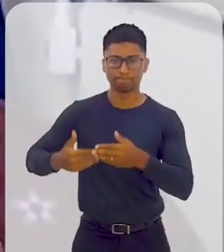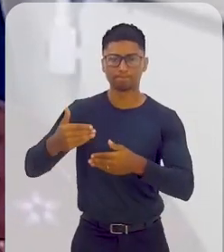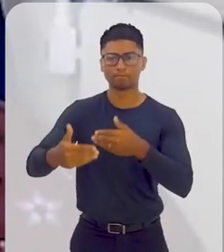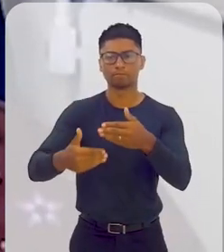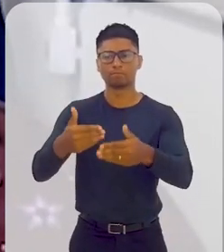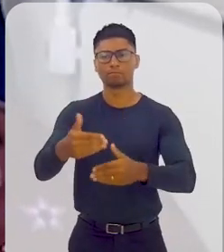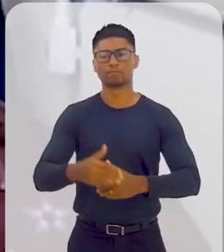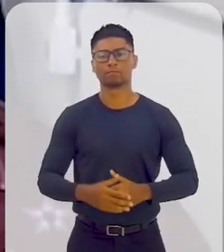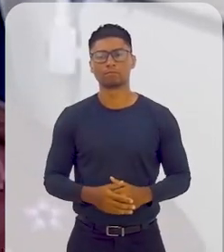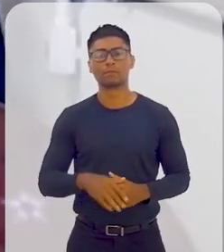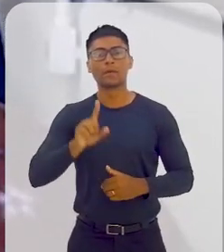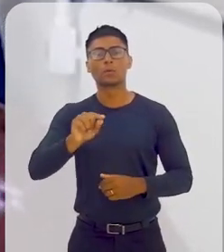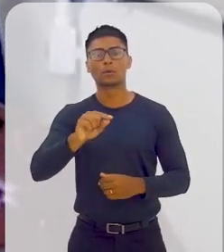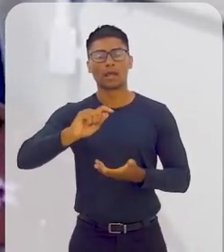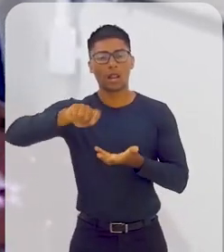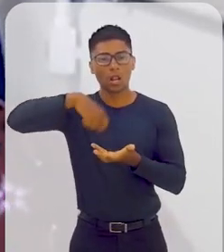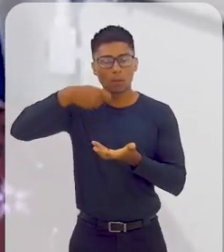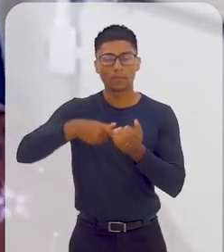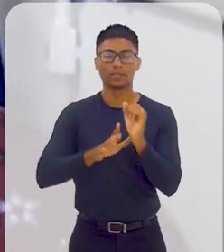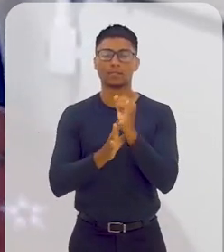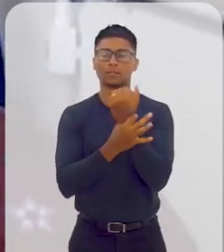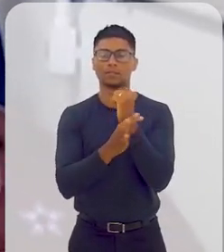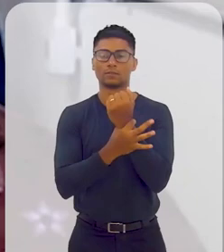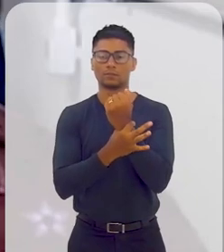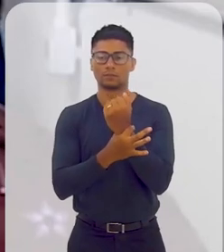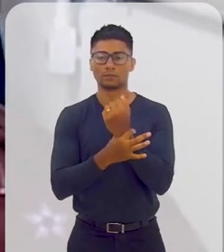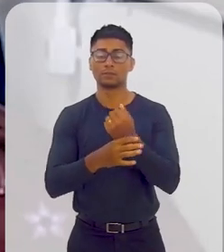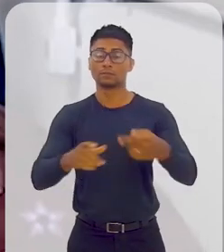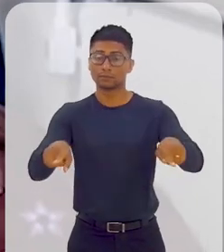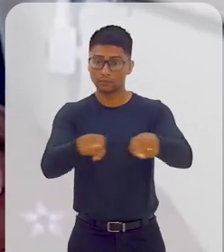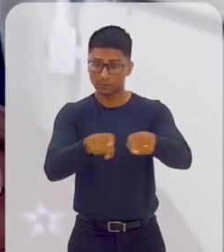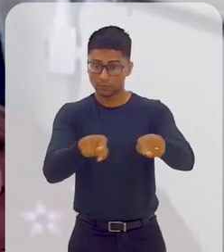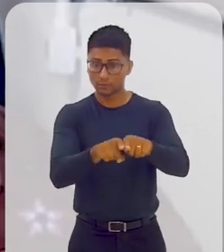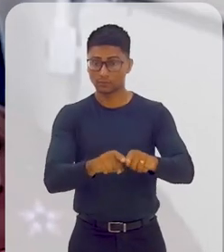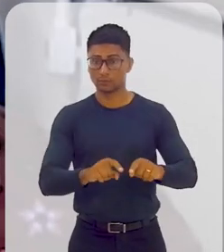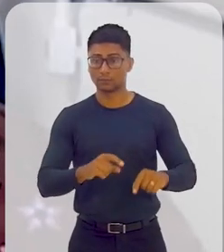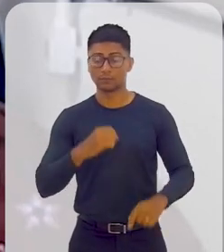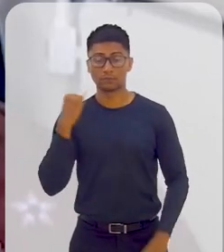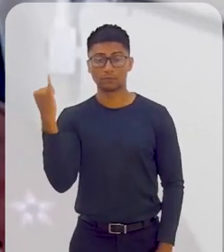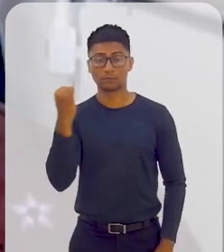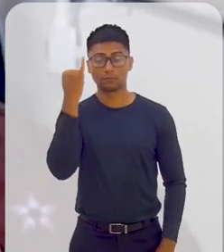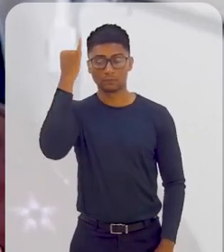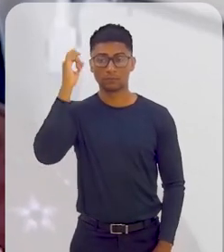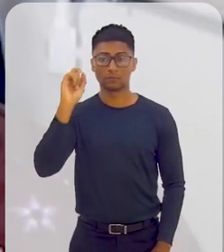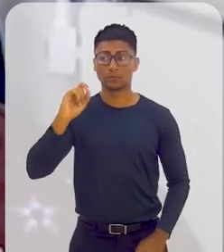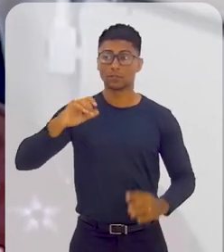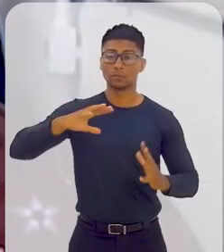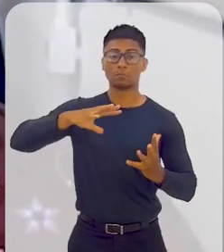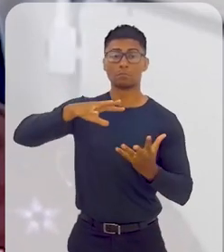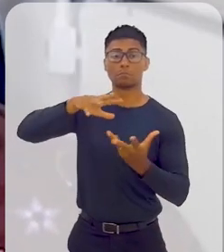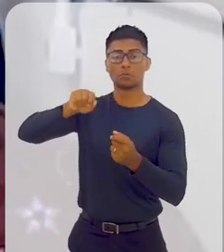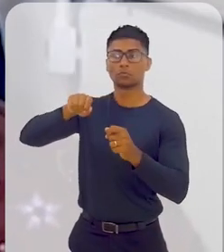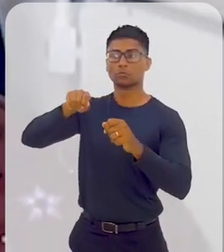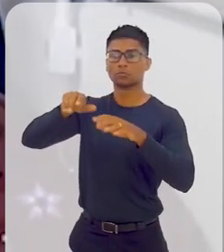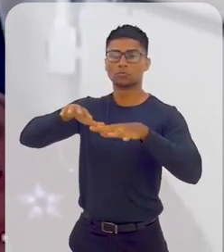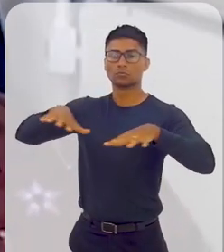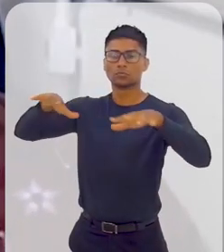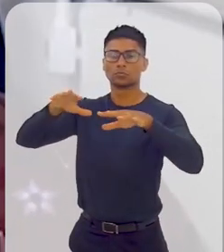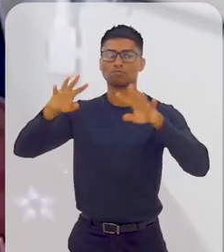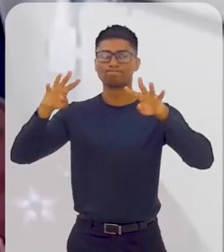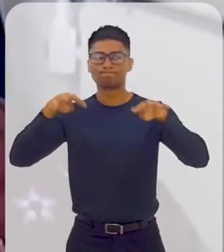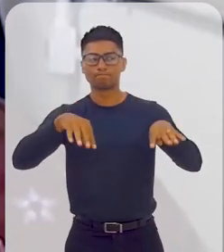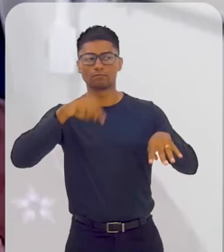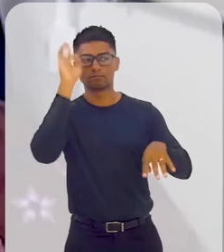garantir segurança alimentar, além de uma posição de destaque no mercado internacional. Então,